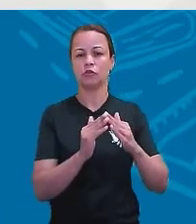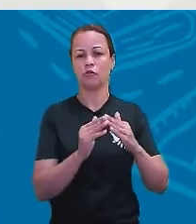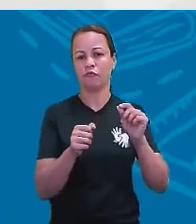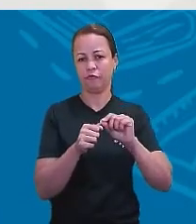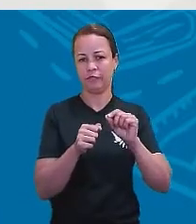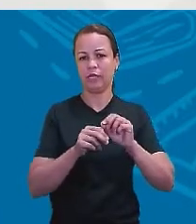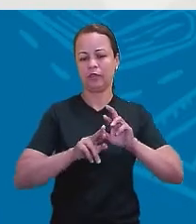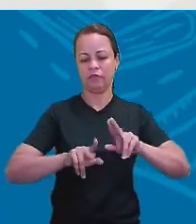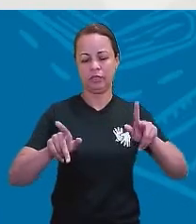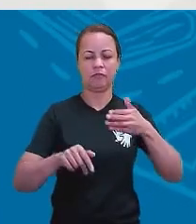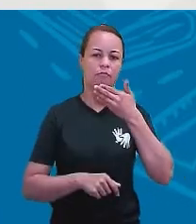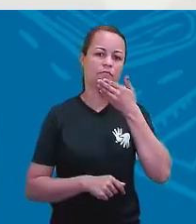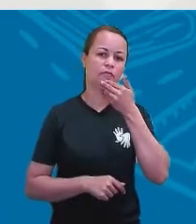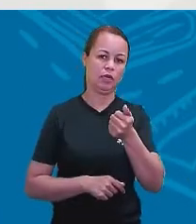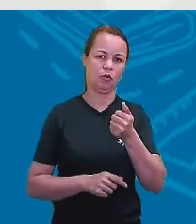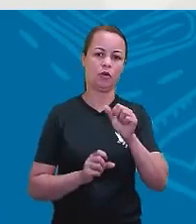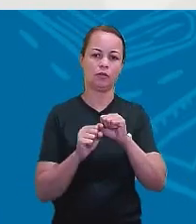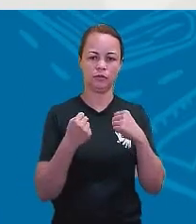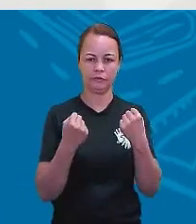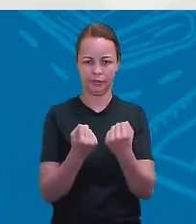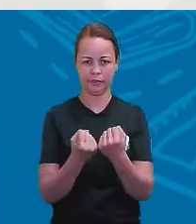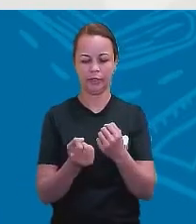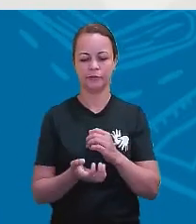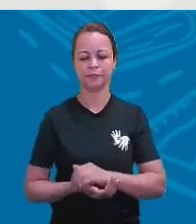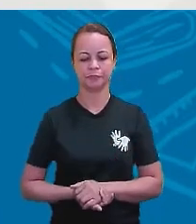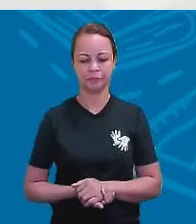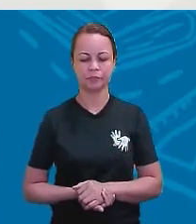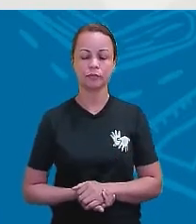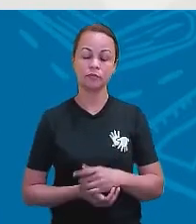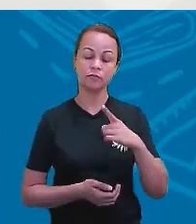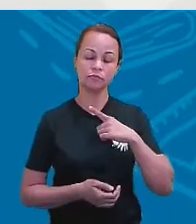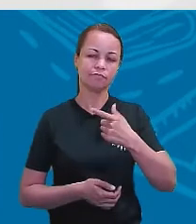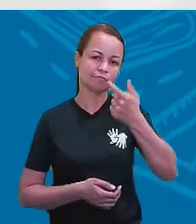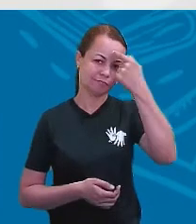estar melhorando a nossa sociedade, tá certo, gente? Então vamos ter essa